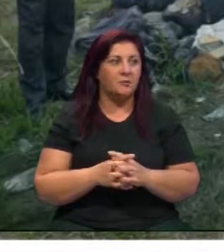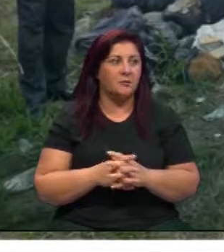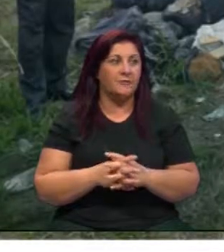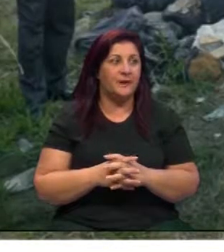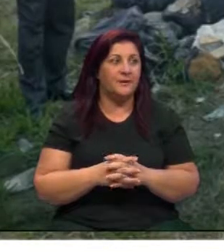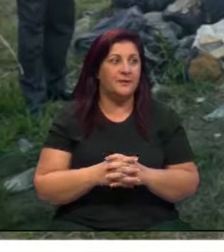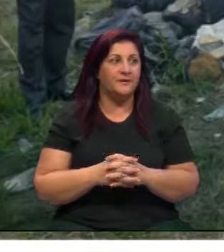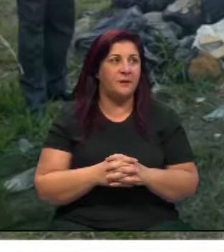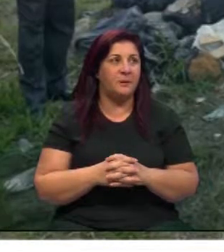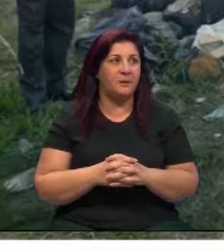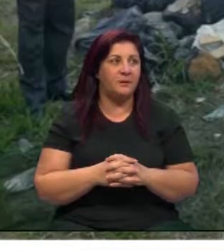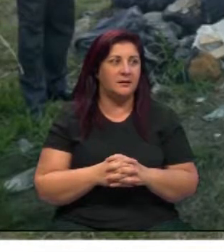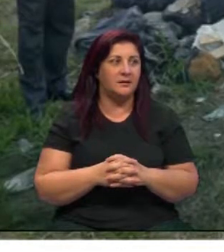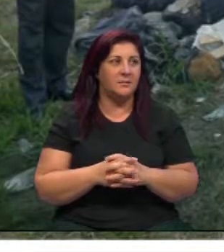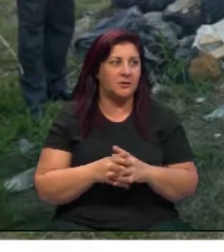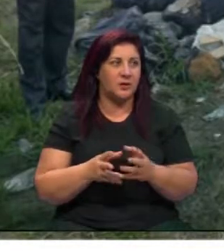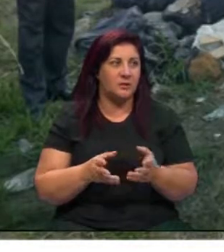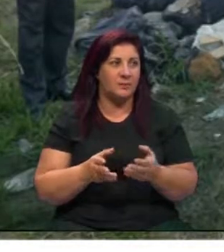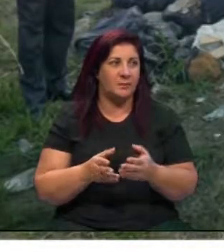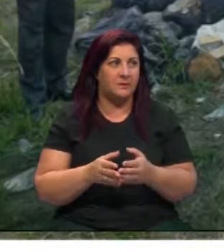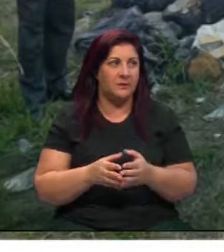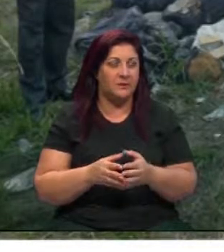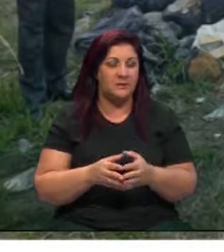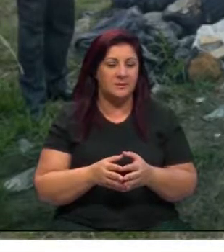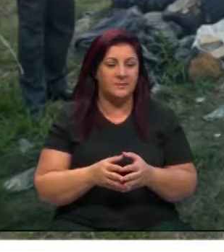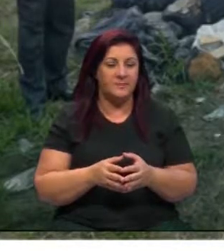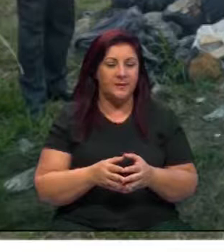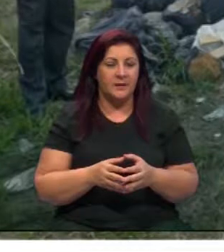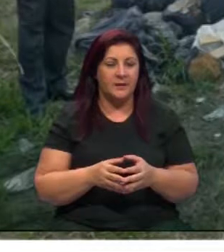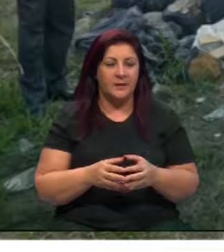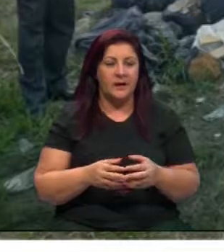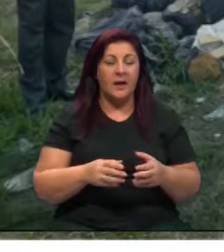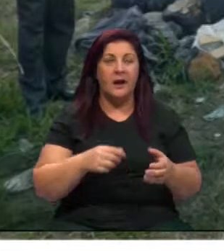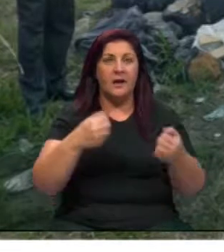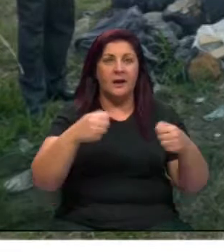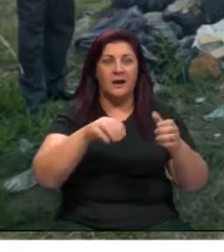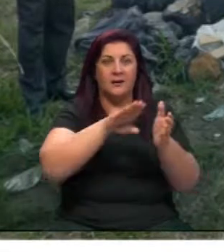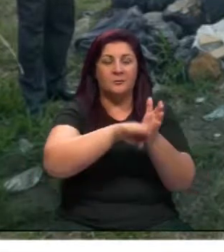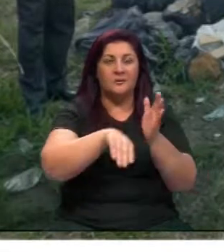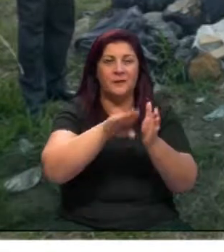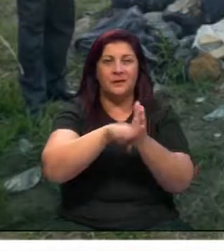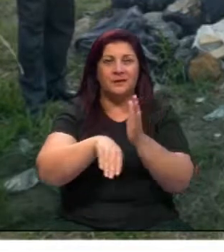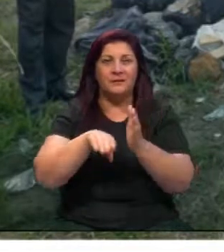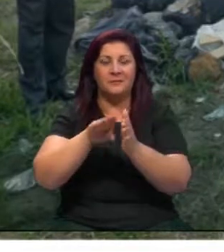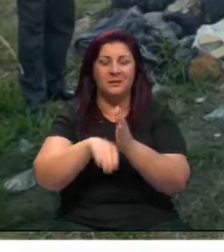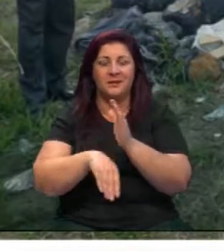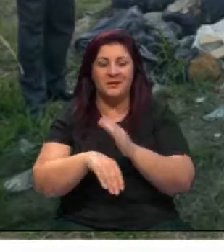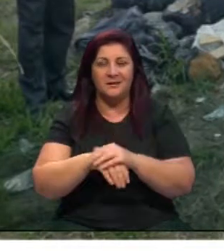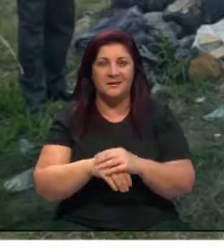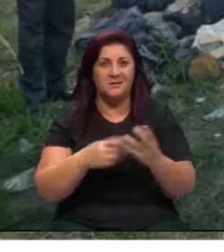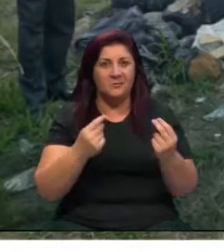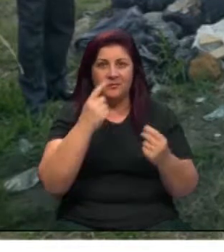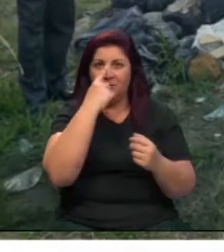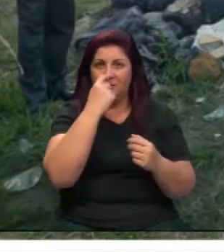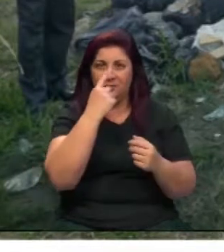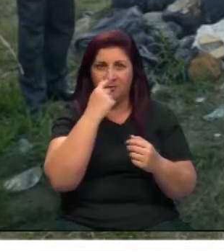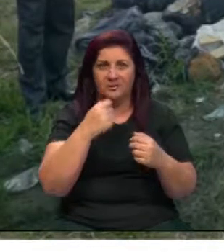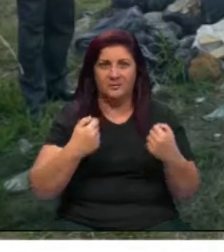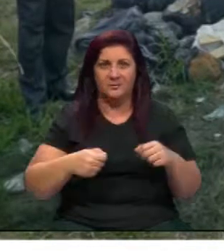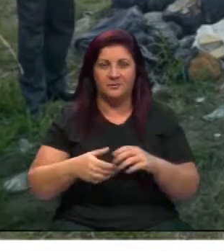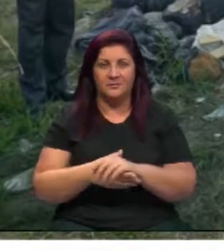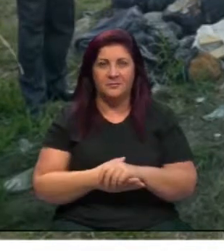Lixão no bairro do Poço. Olha quantos caminhões de lixo tem na Barra do Poço.